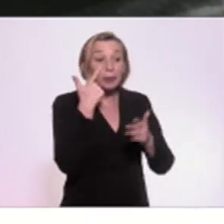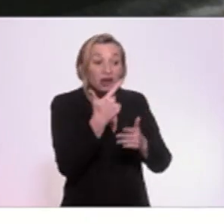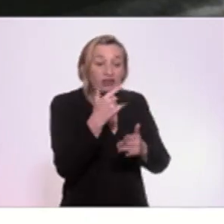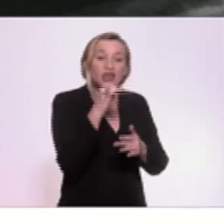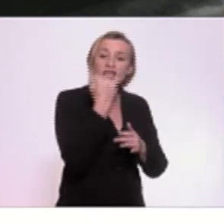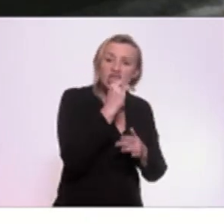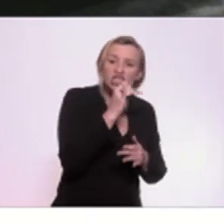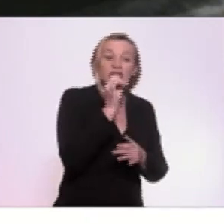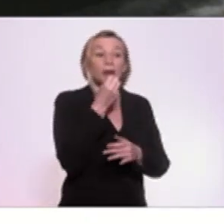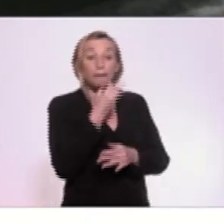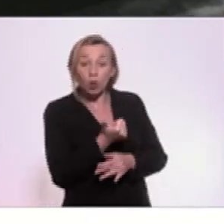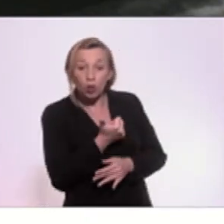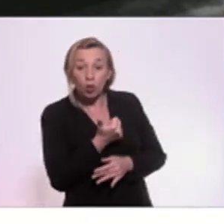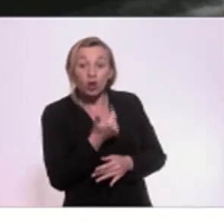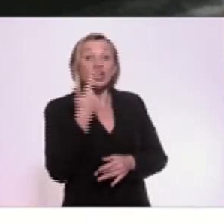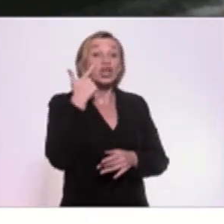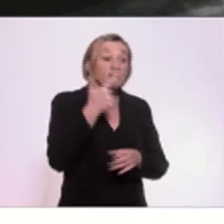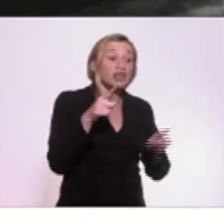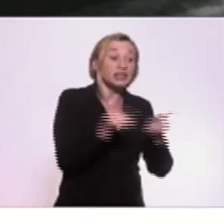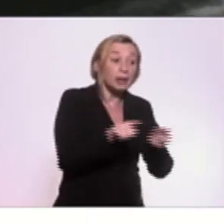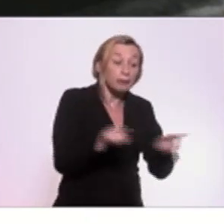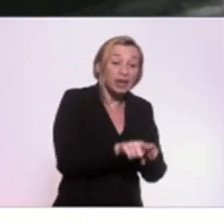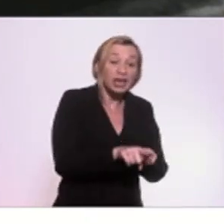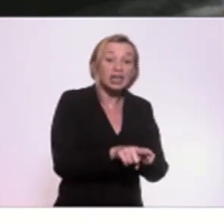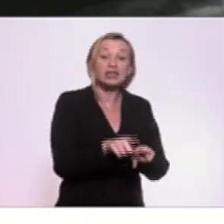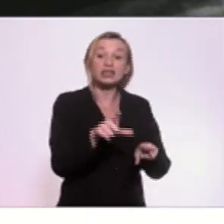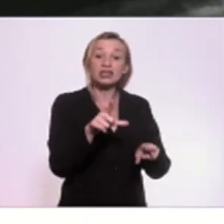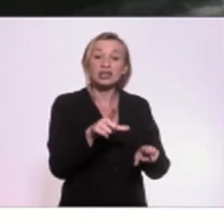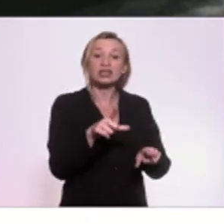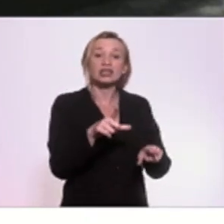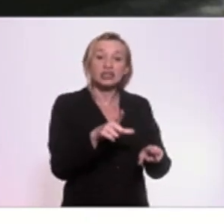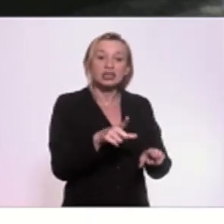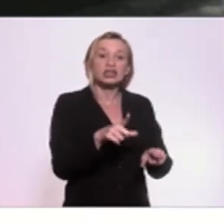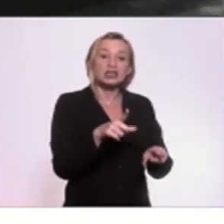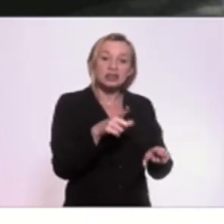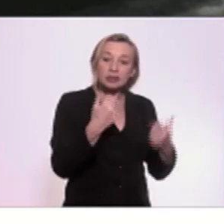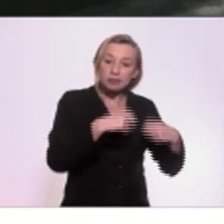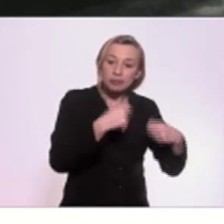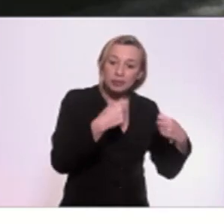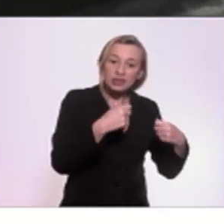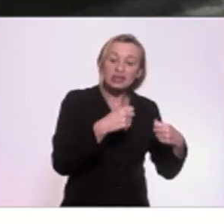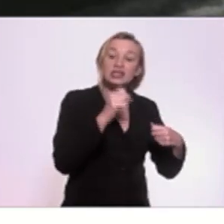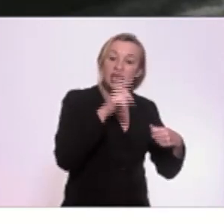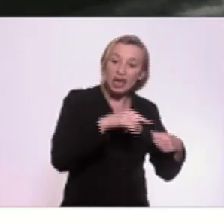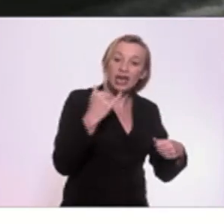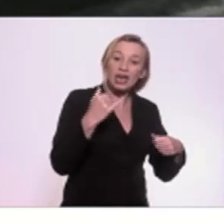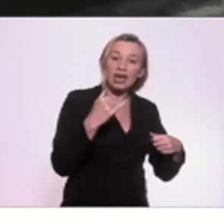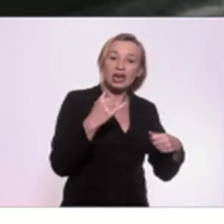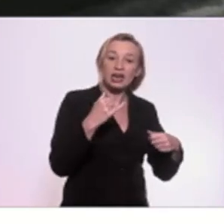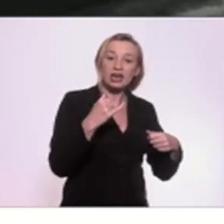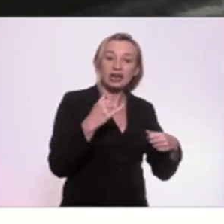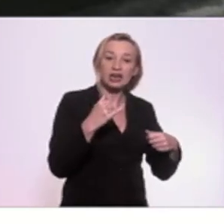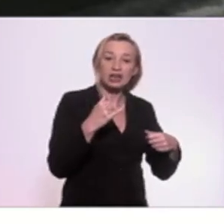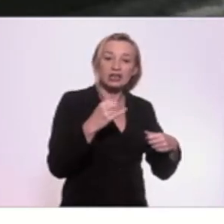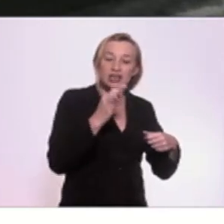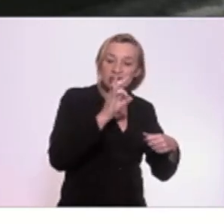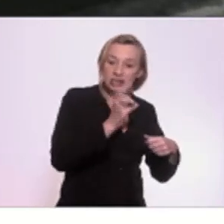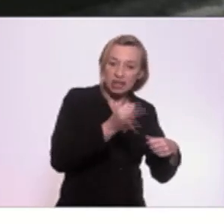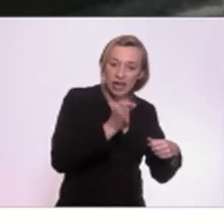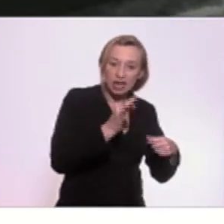escolas e ver se também tem força, não tem que pedir aumento de força, suficiente, aumento de carga de